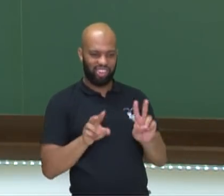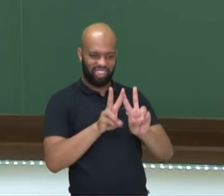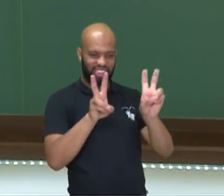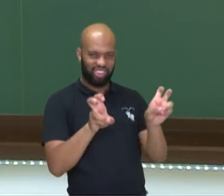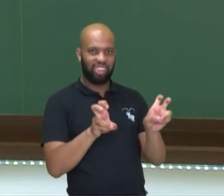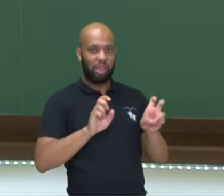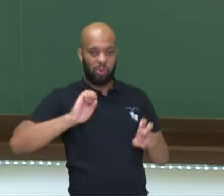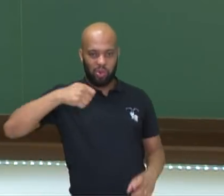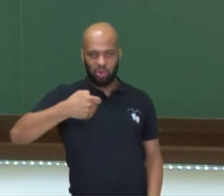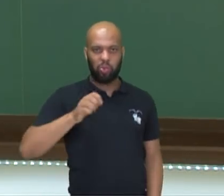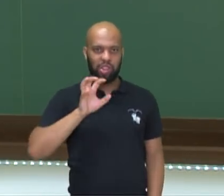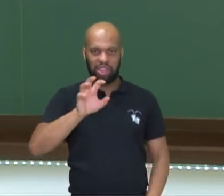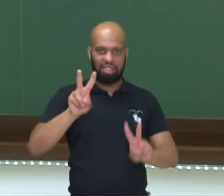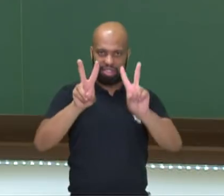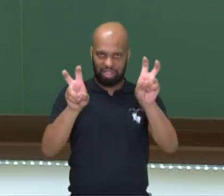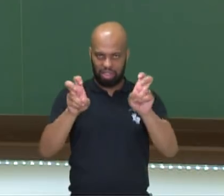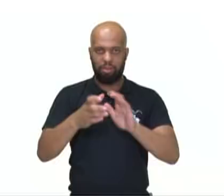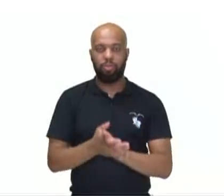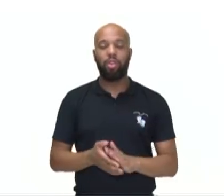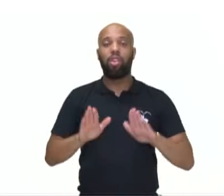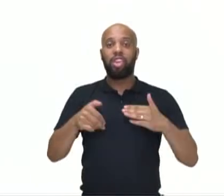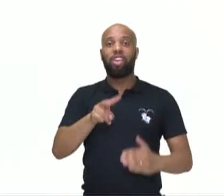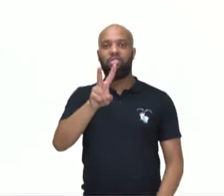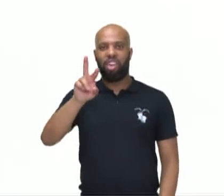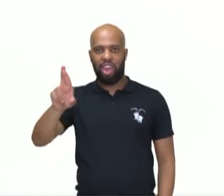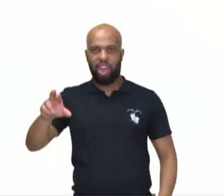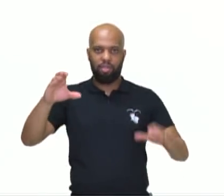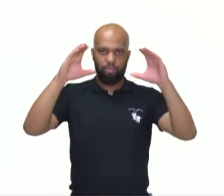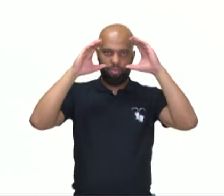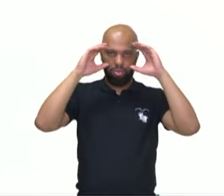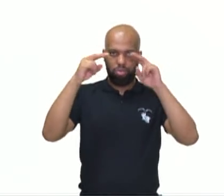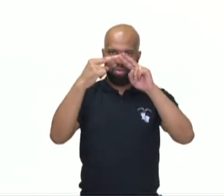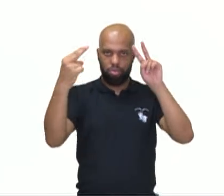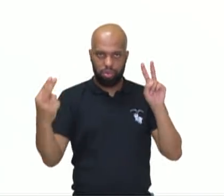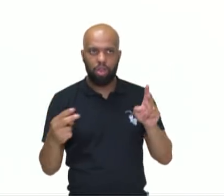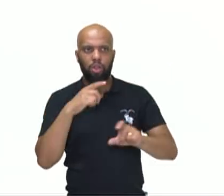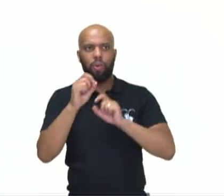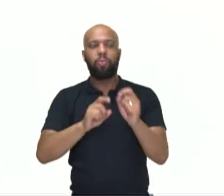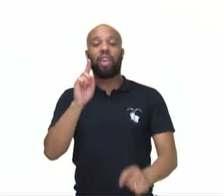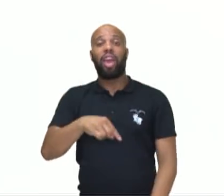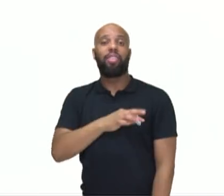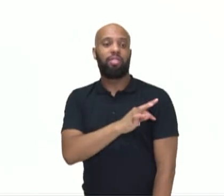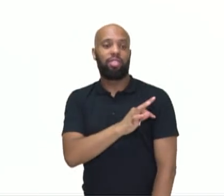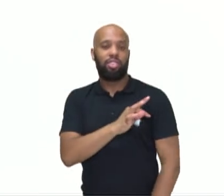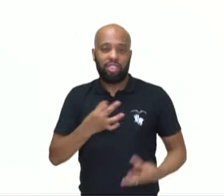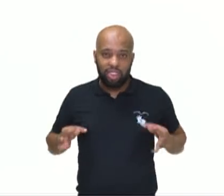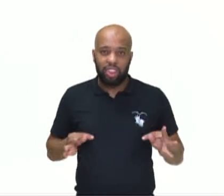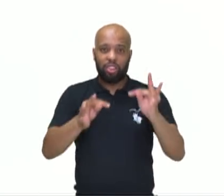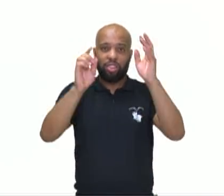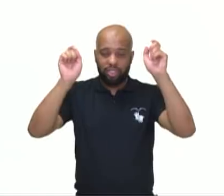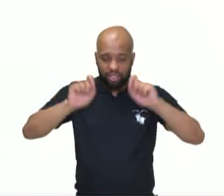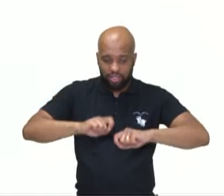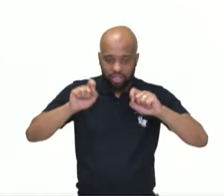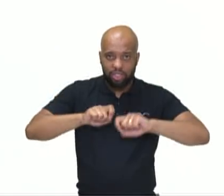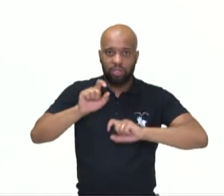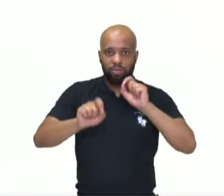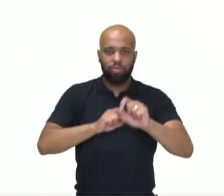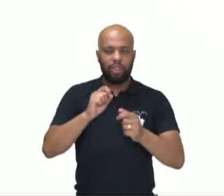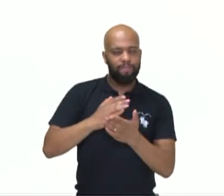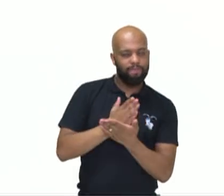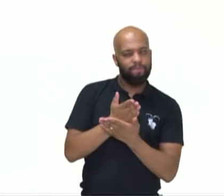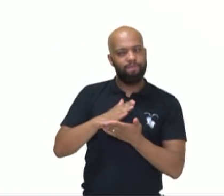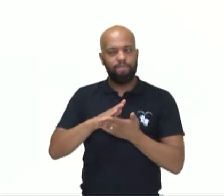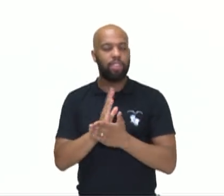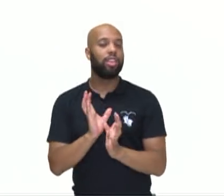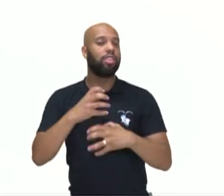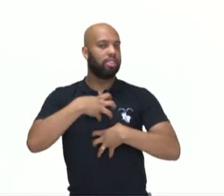nossa aula. Realidade virtual é uma tecnologia capaz de enganar